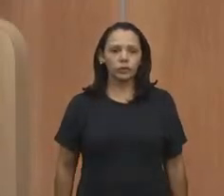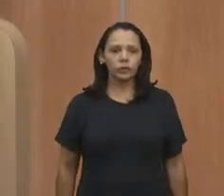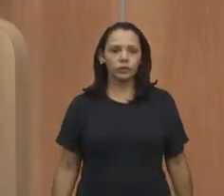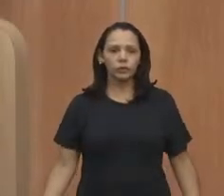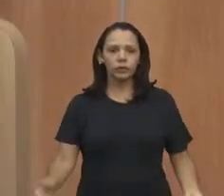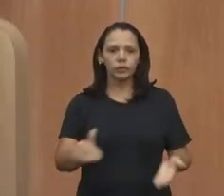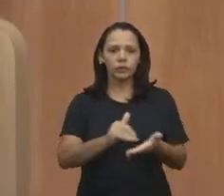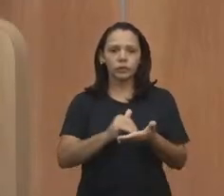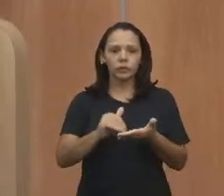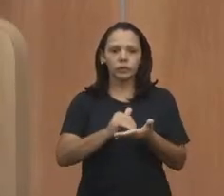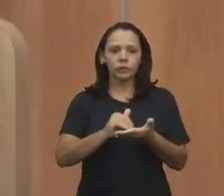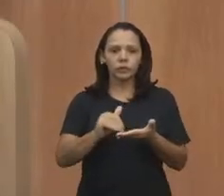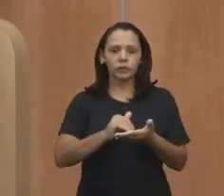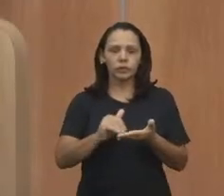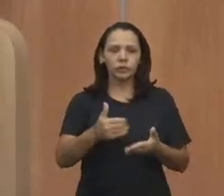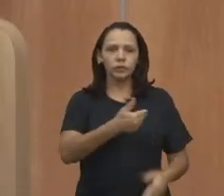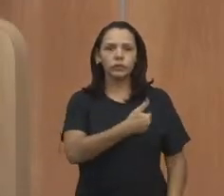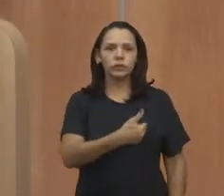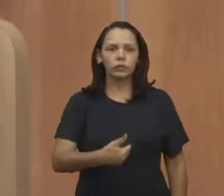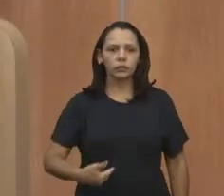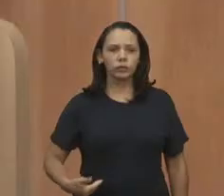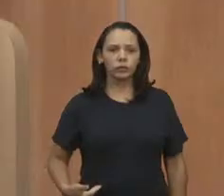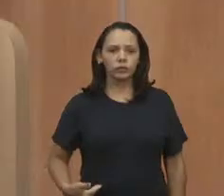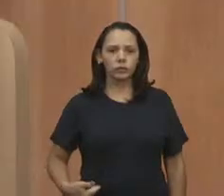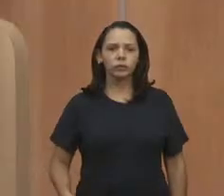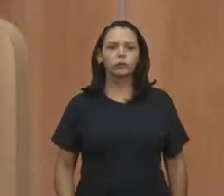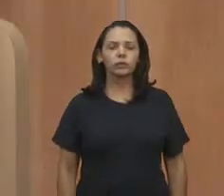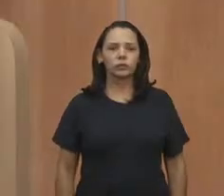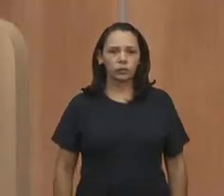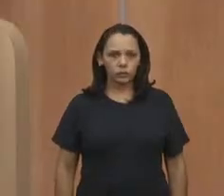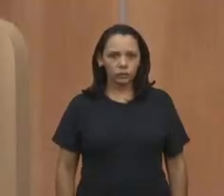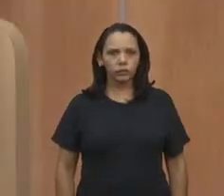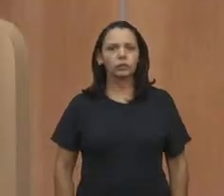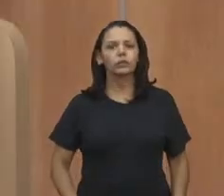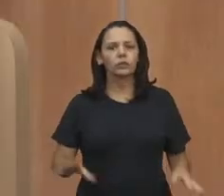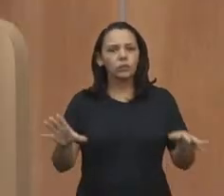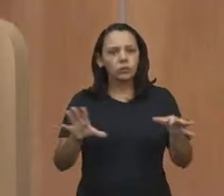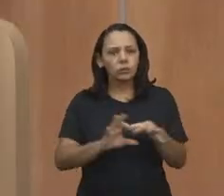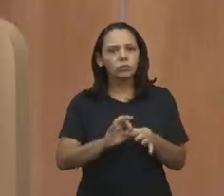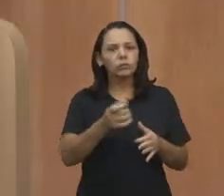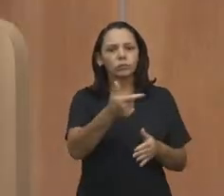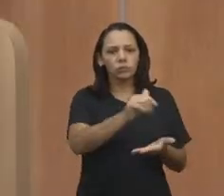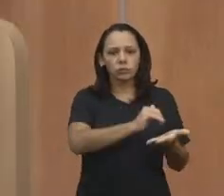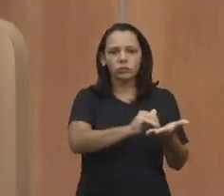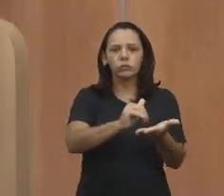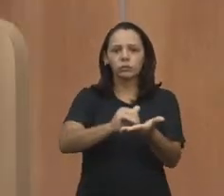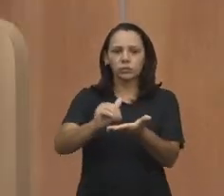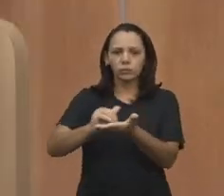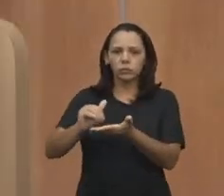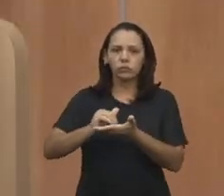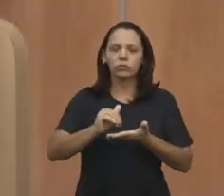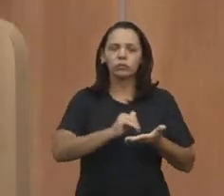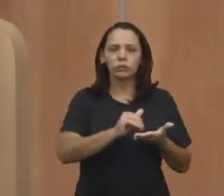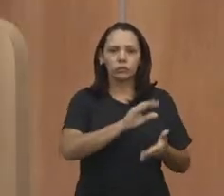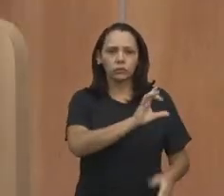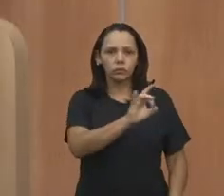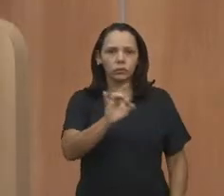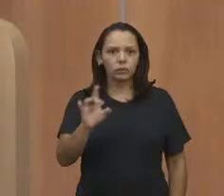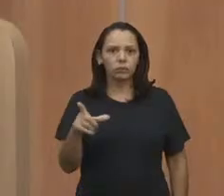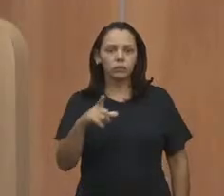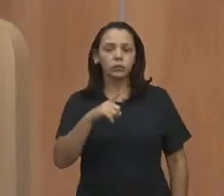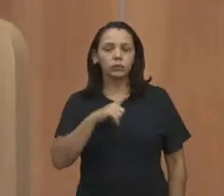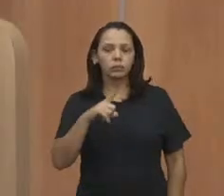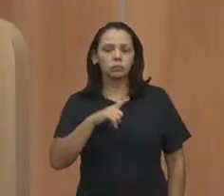ela procura articular todas as secretarias para que trabalhem de maneira conjuntas. Vocês ouviram aqui que cada secretaria tem a sua